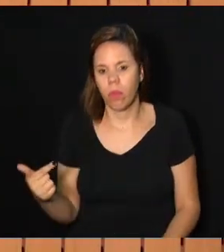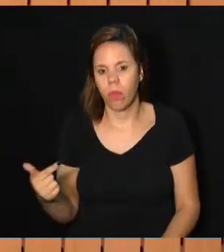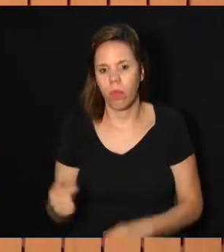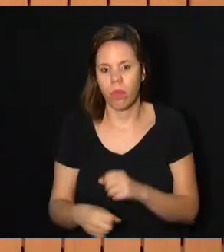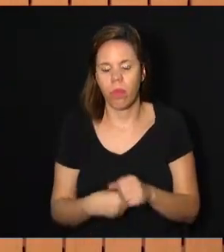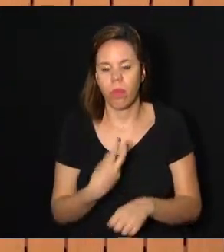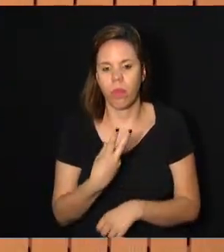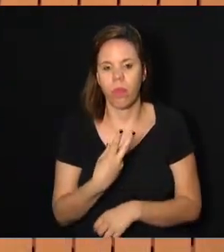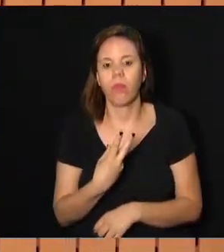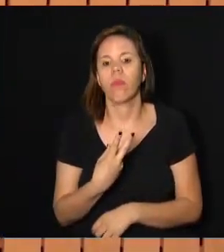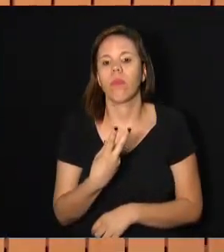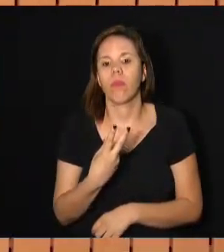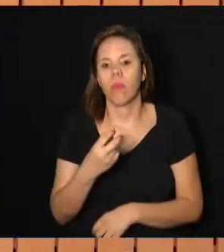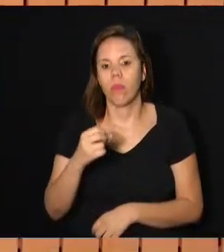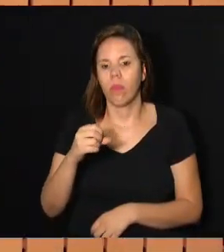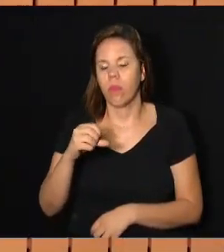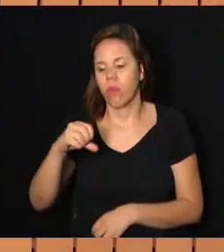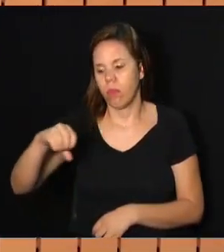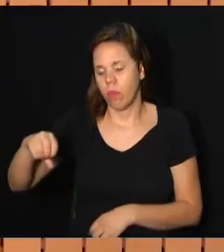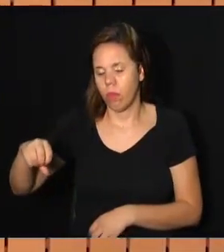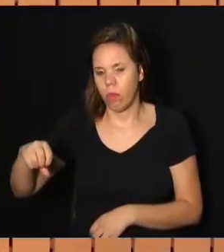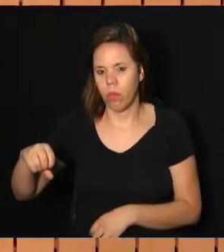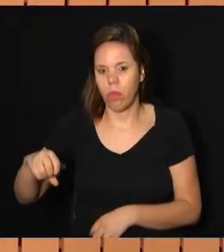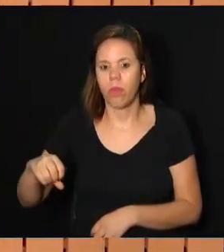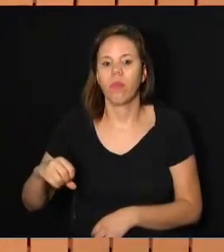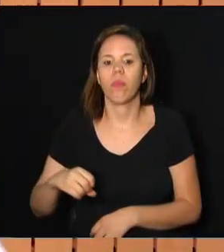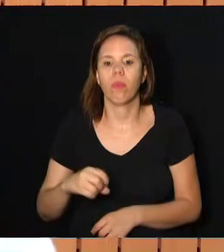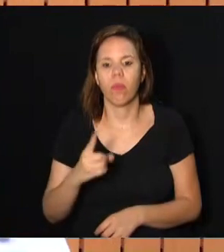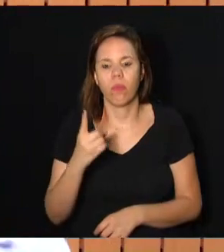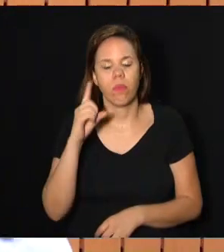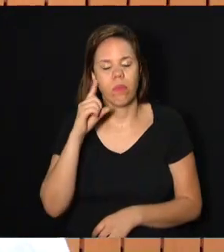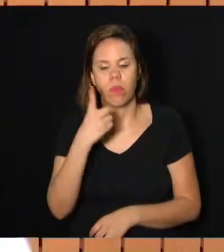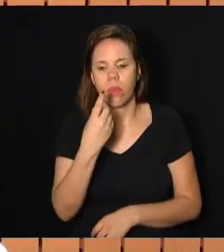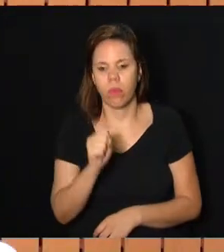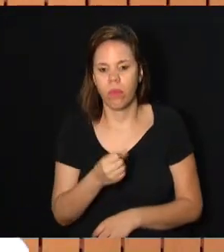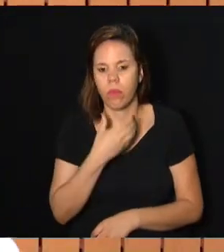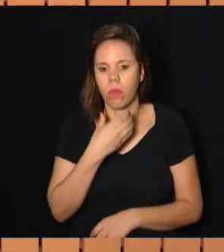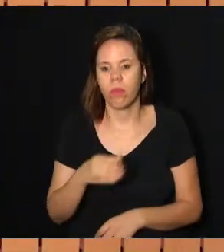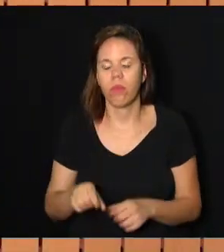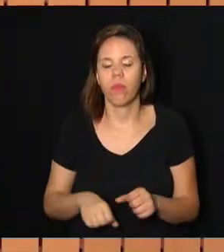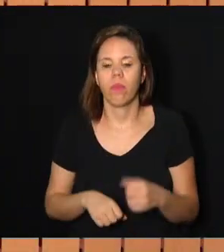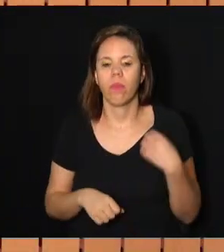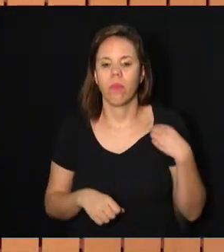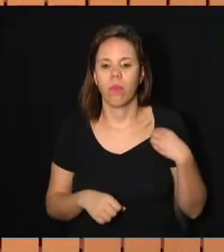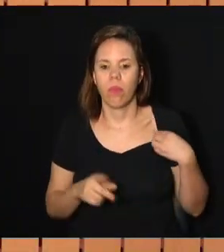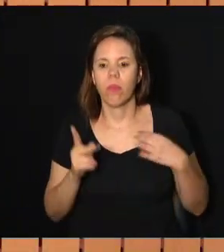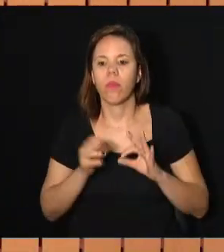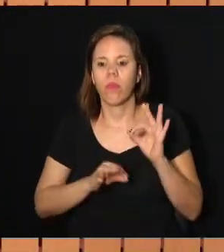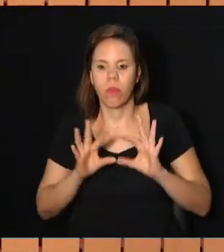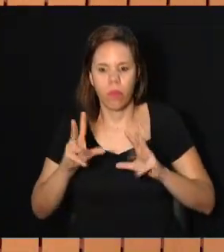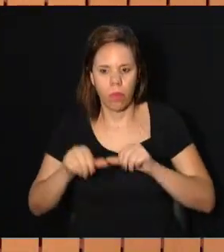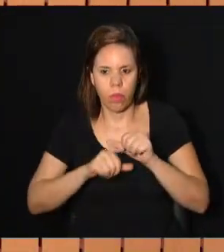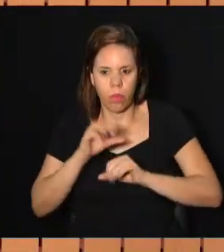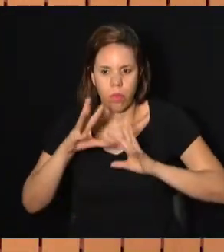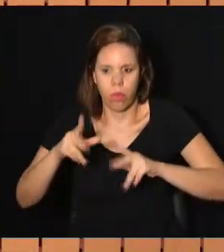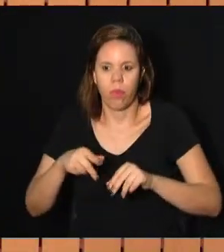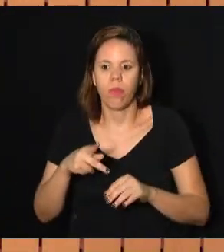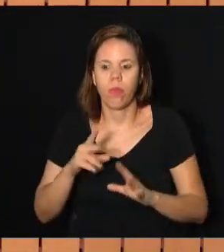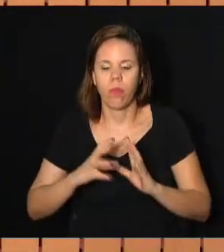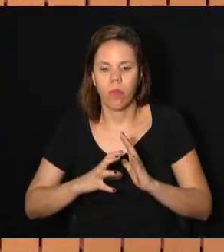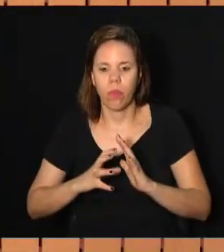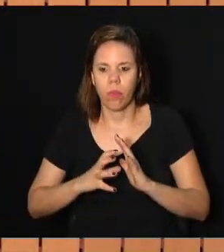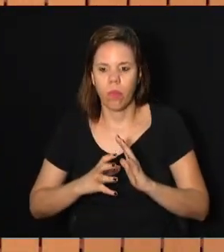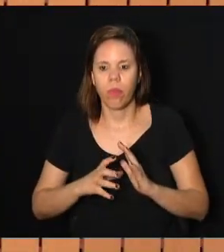dezembro de 2009. É um projeto, evidentemente, que vai mexer diretamente com todos os partidos